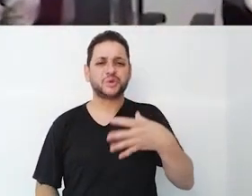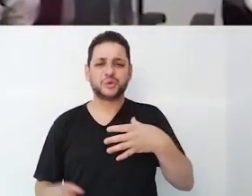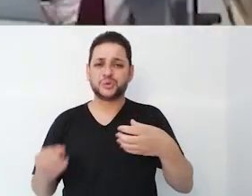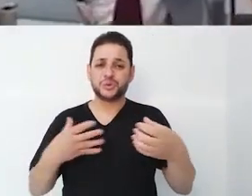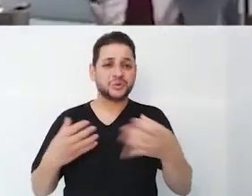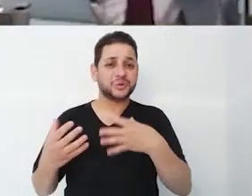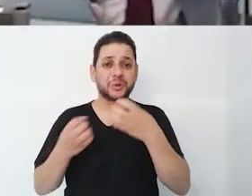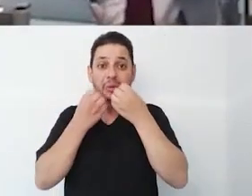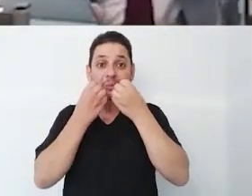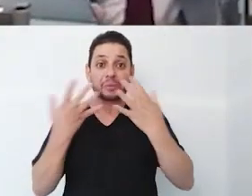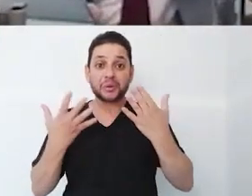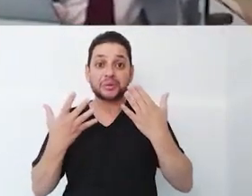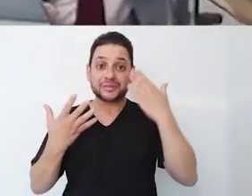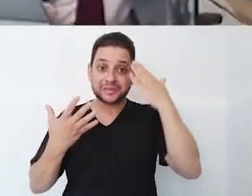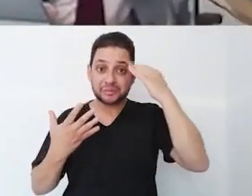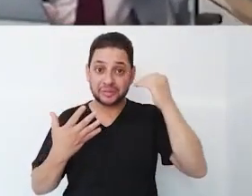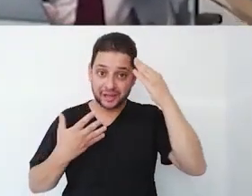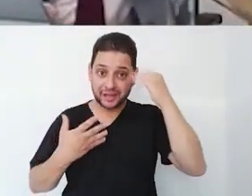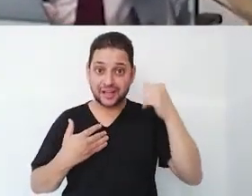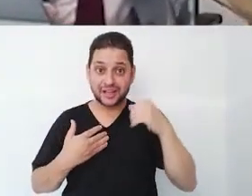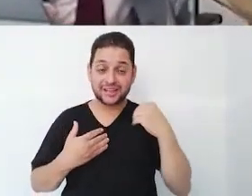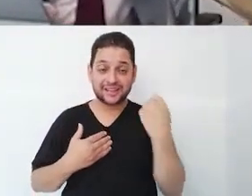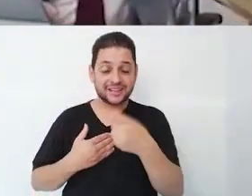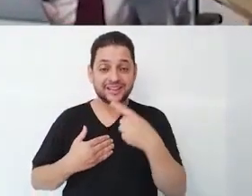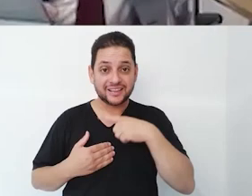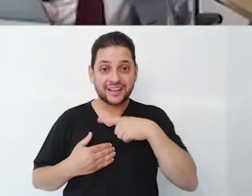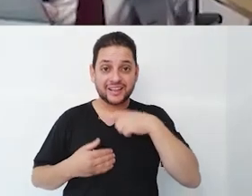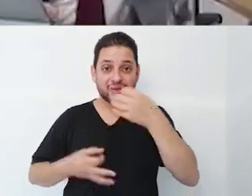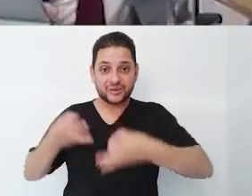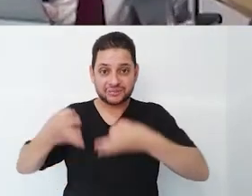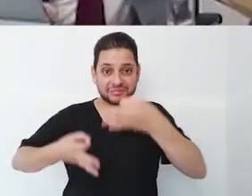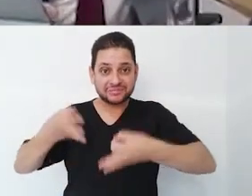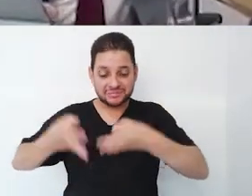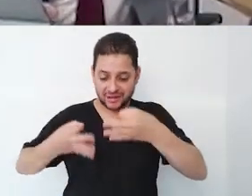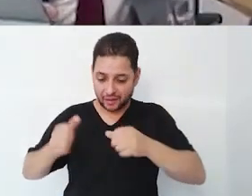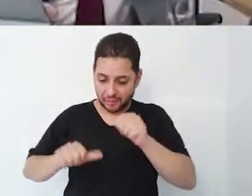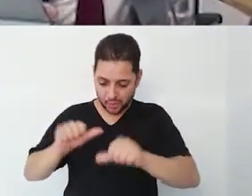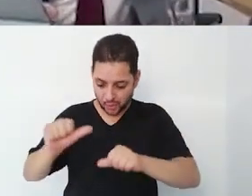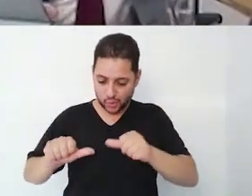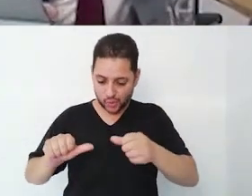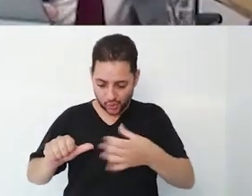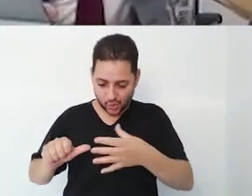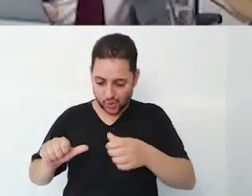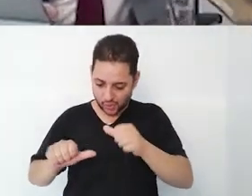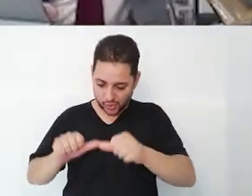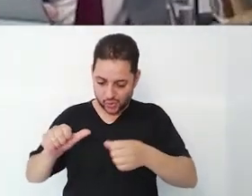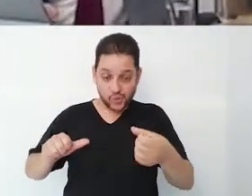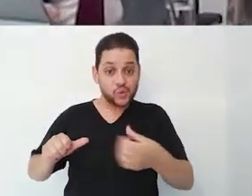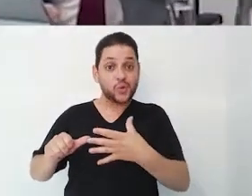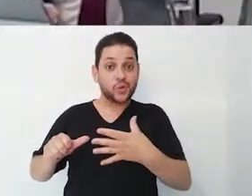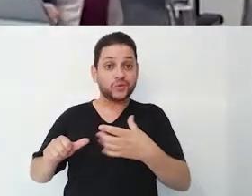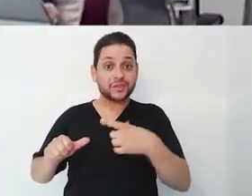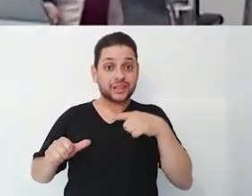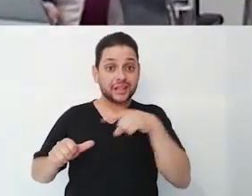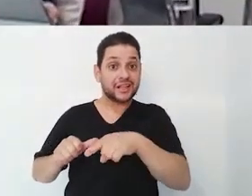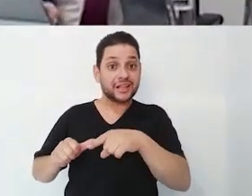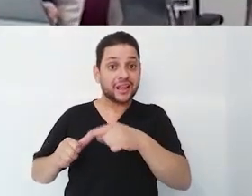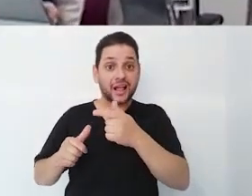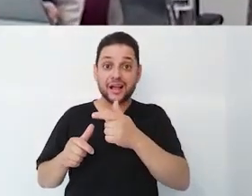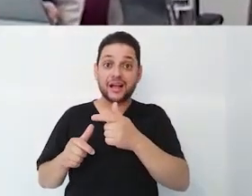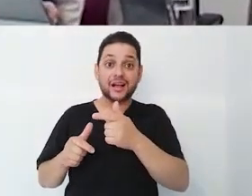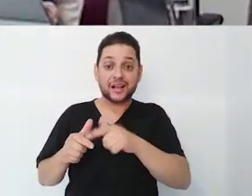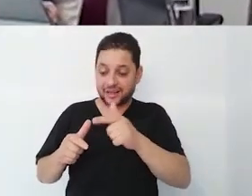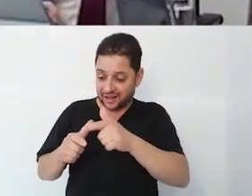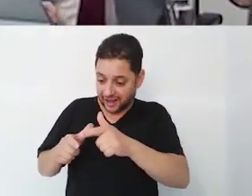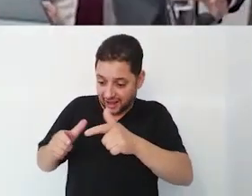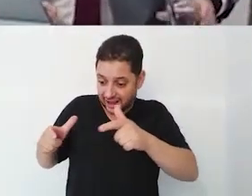ouvir que nós temos uma justiça que se atualiza para dar conta de uma demanda que cresce. Então, a